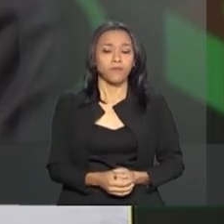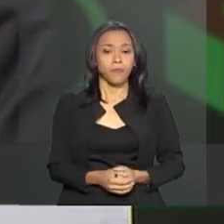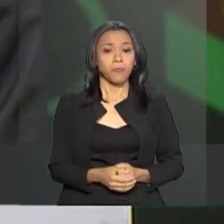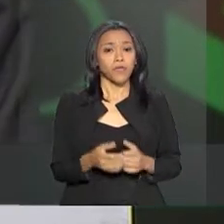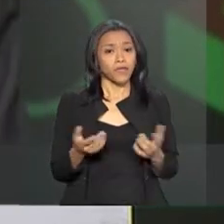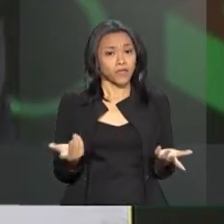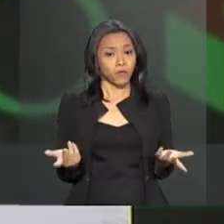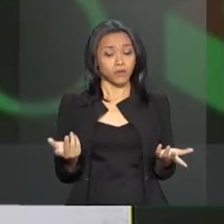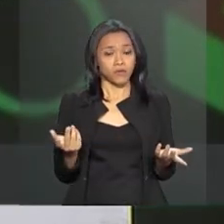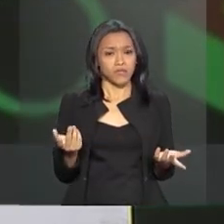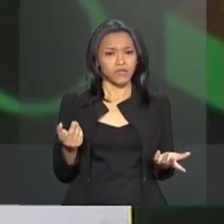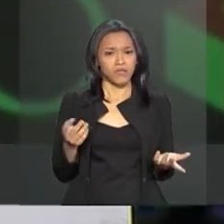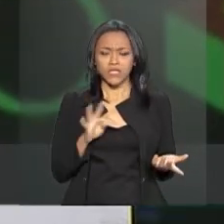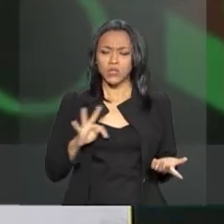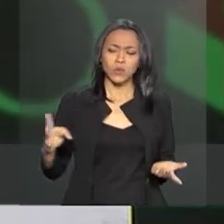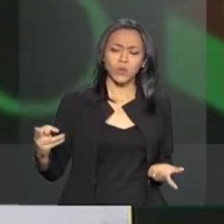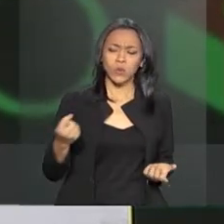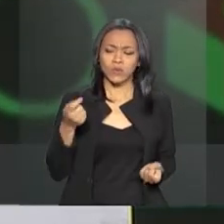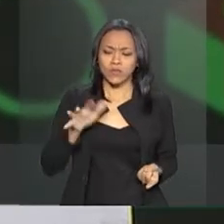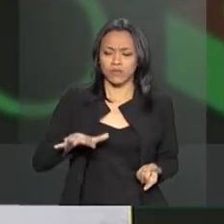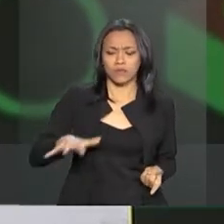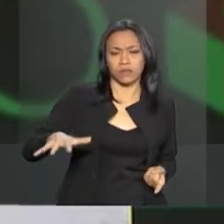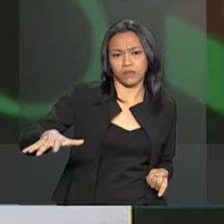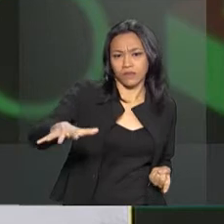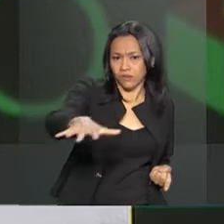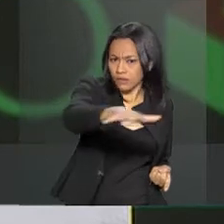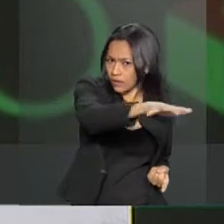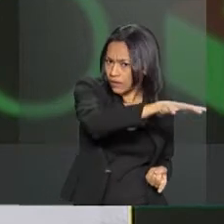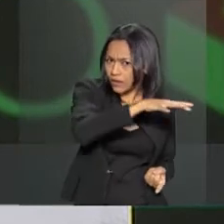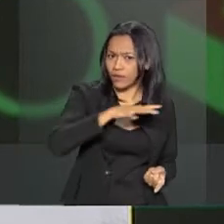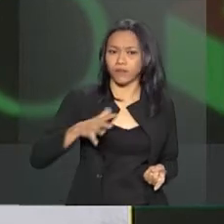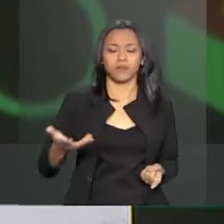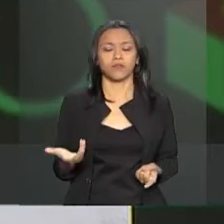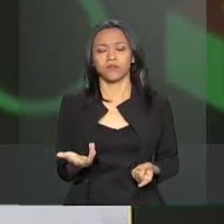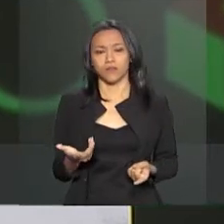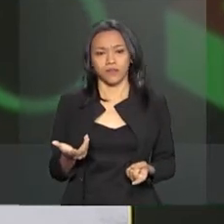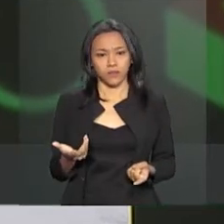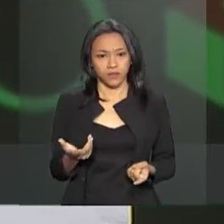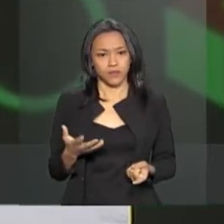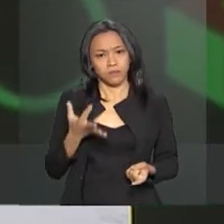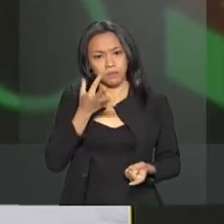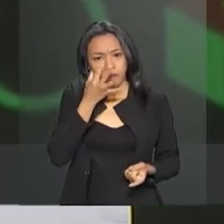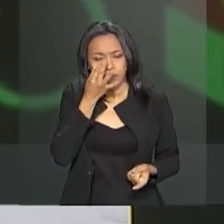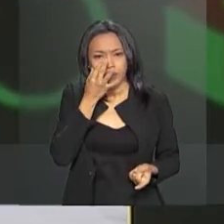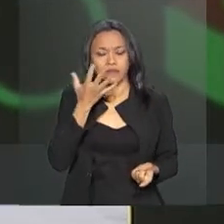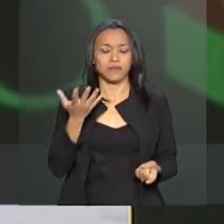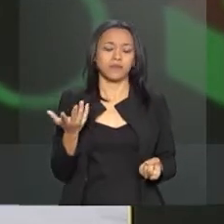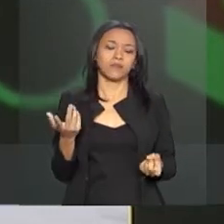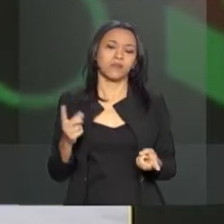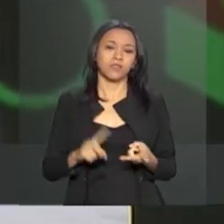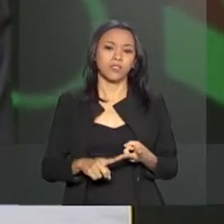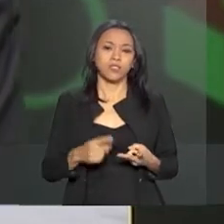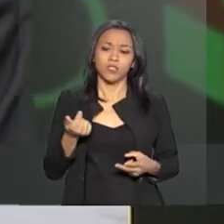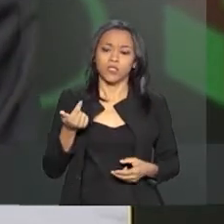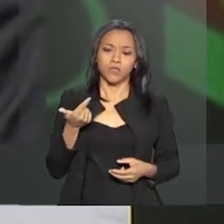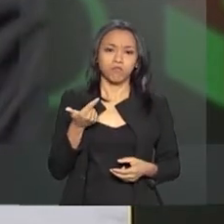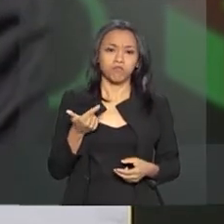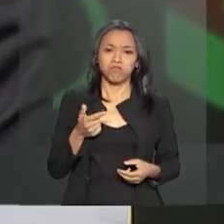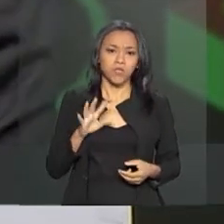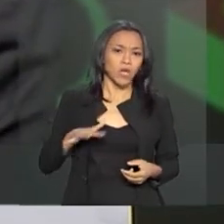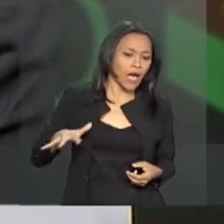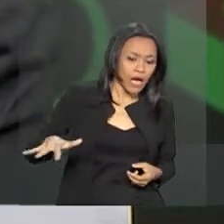como todo setor combativo, como todo setor presente, como todo setor